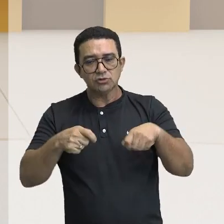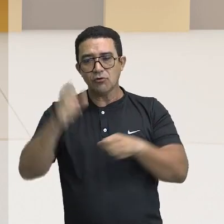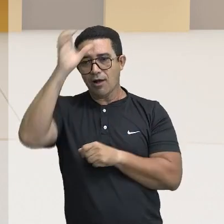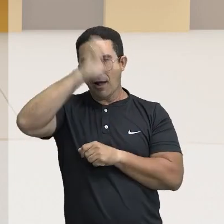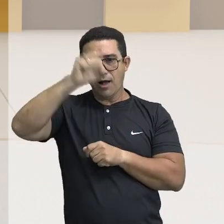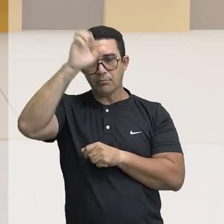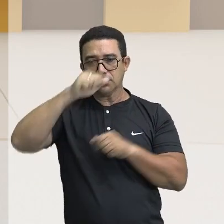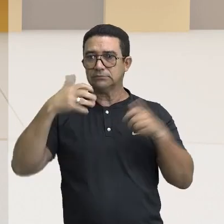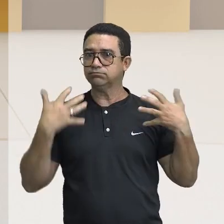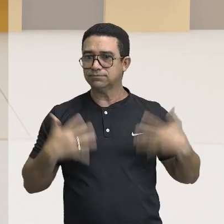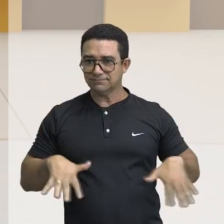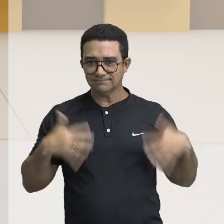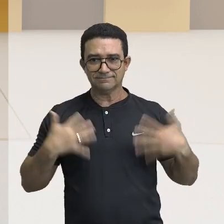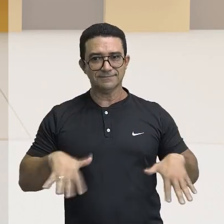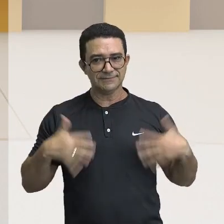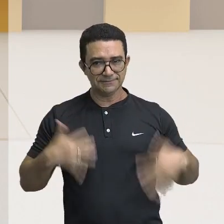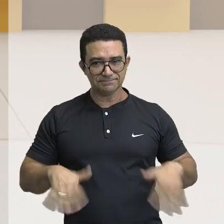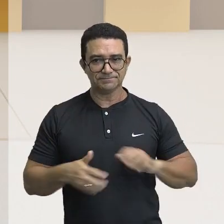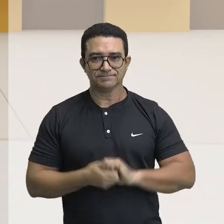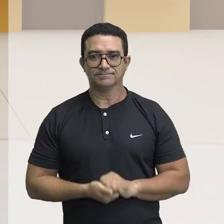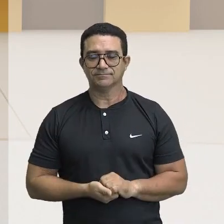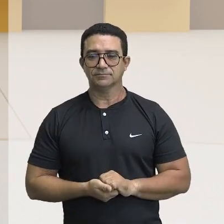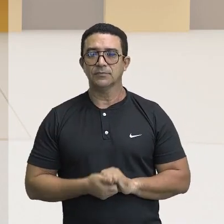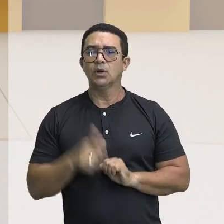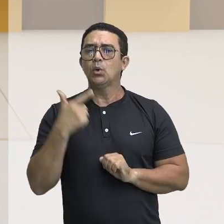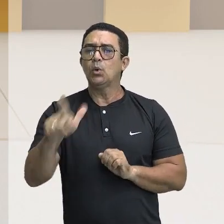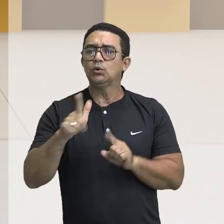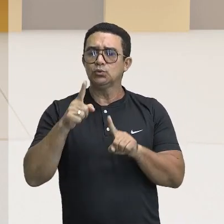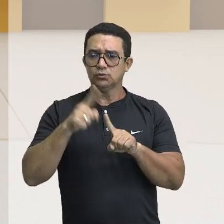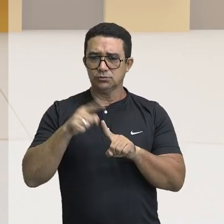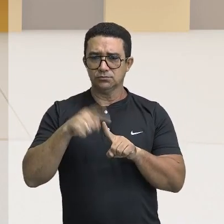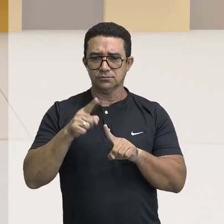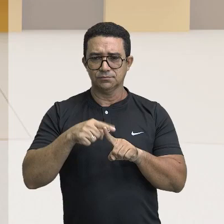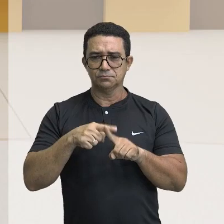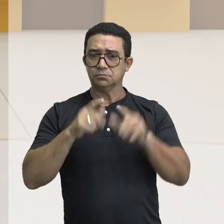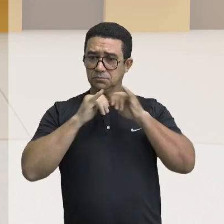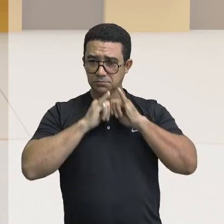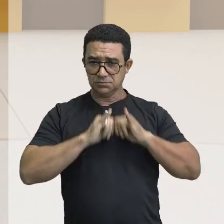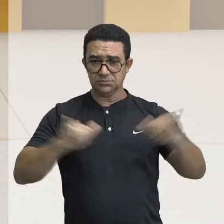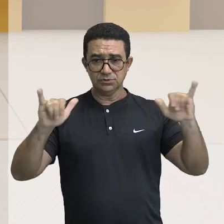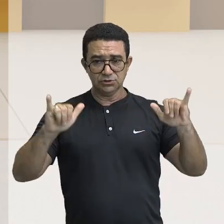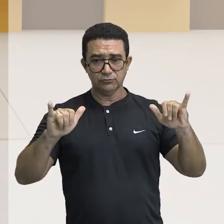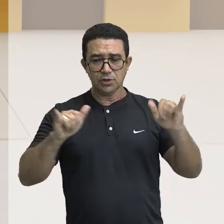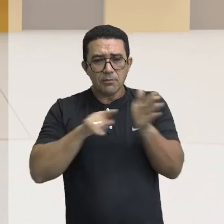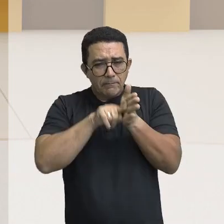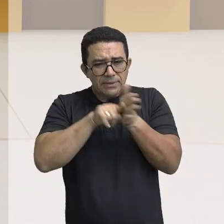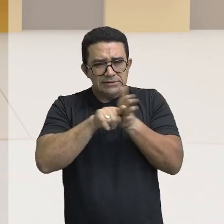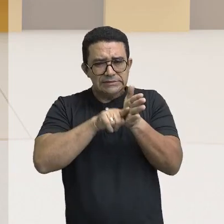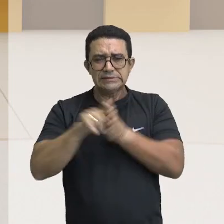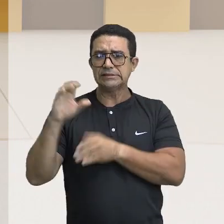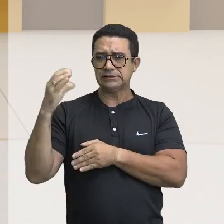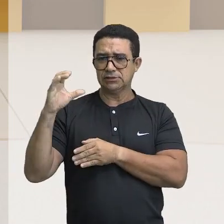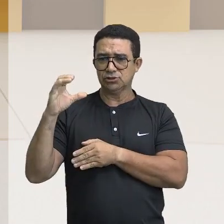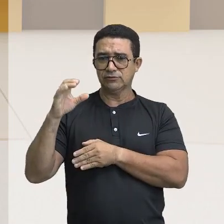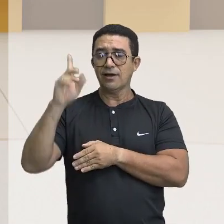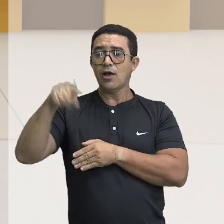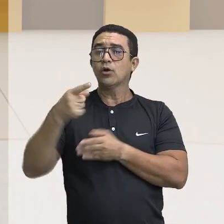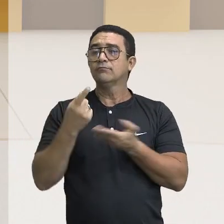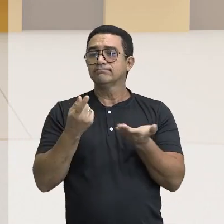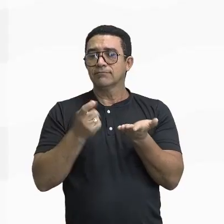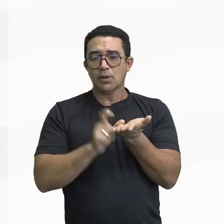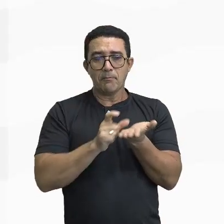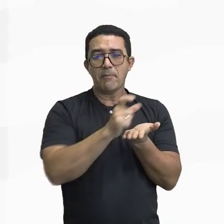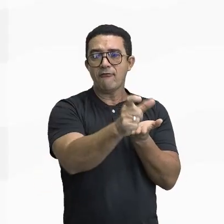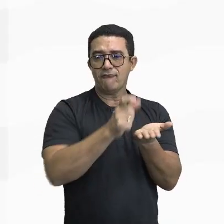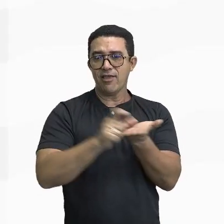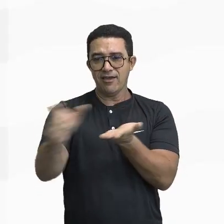aprender bastante. E um outro meio que a gente tem para divulgar a pesquisa científica é o panfleto. Vamos ver aqui na